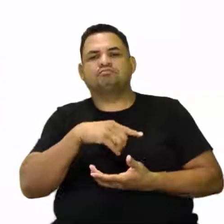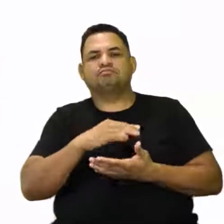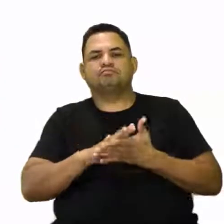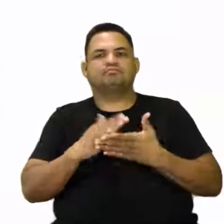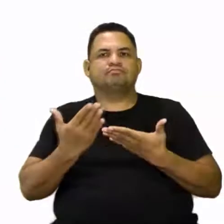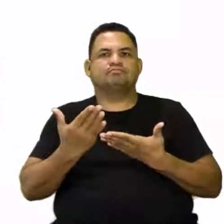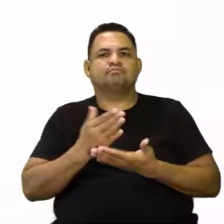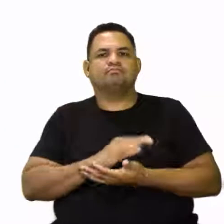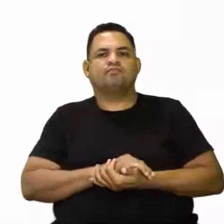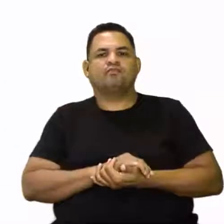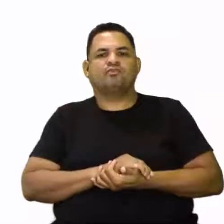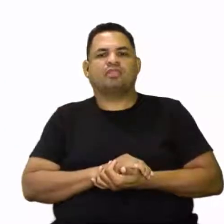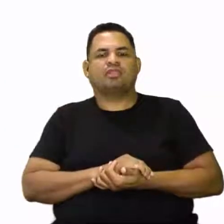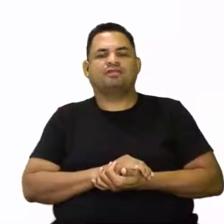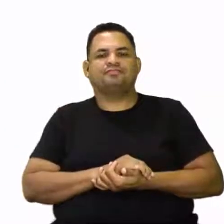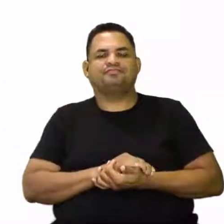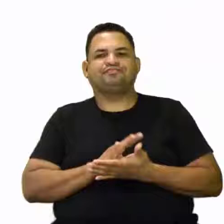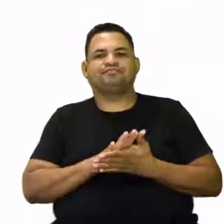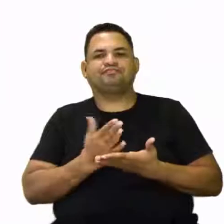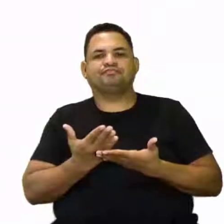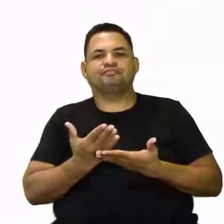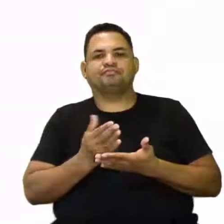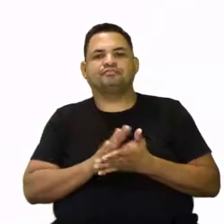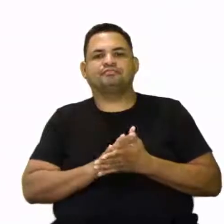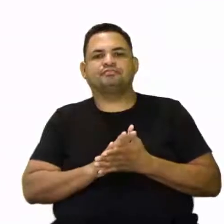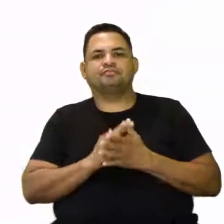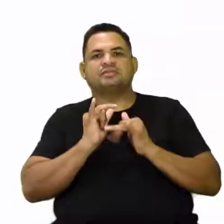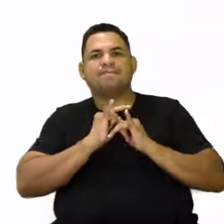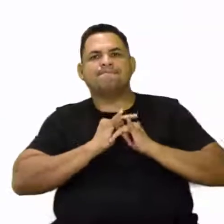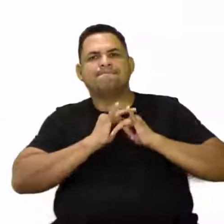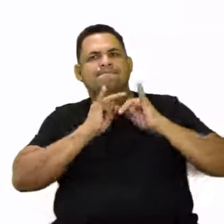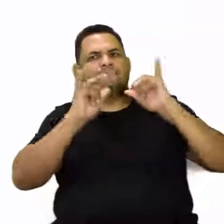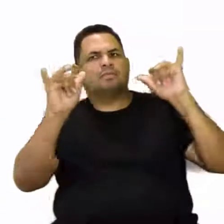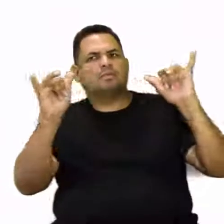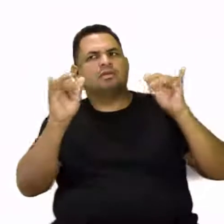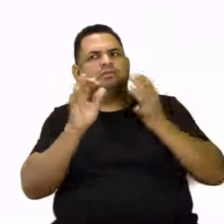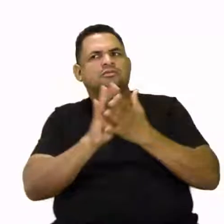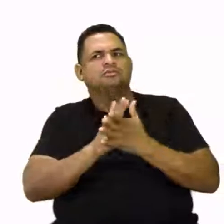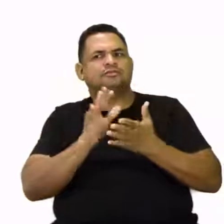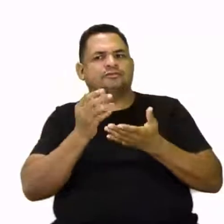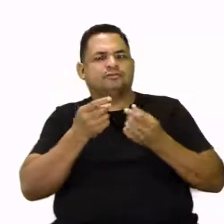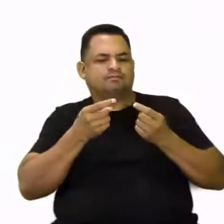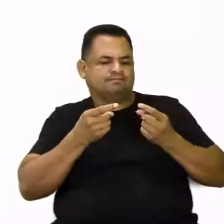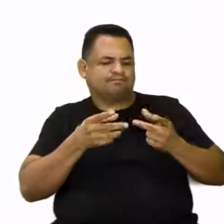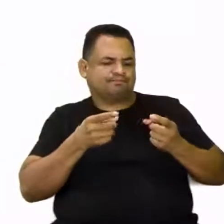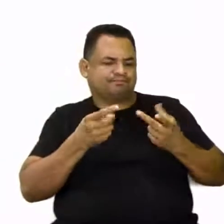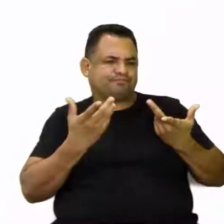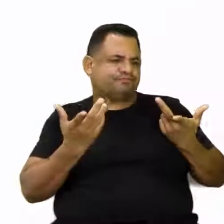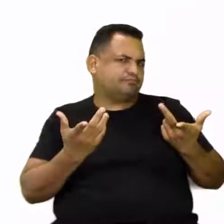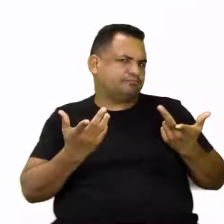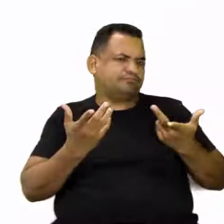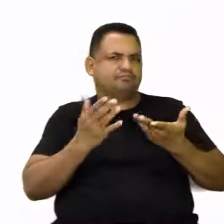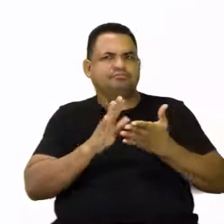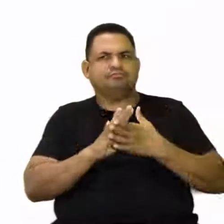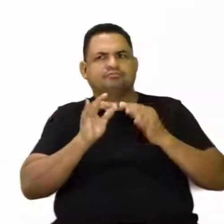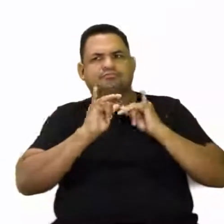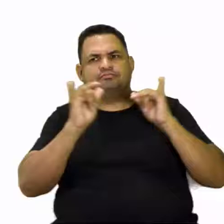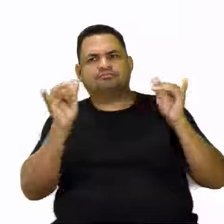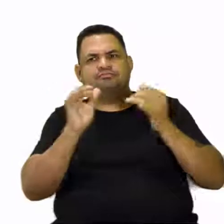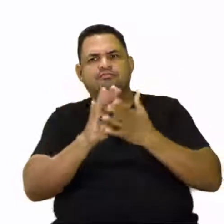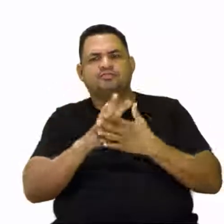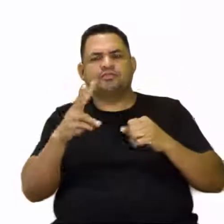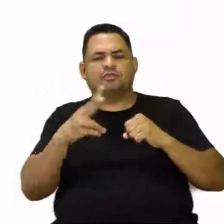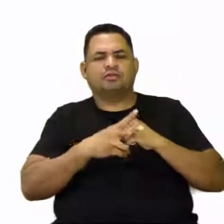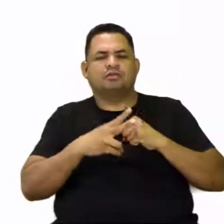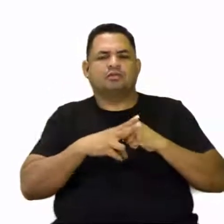audacioso. É aquela questão da propaganda mesmo, não é? A propaganda é um verbo